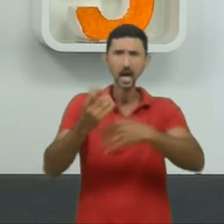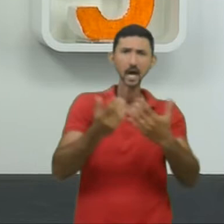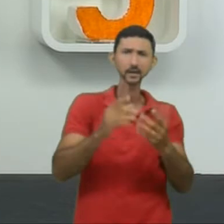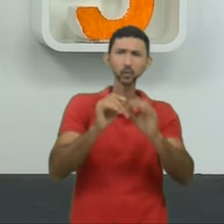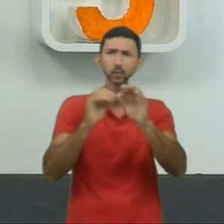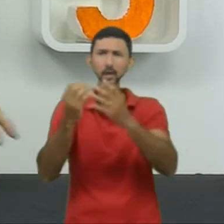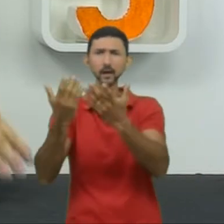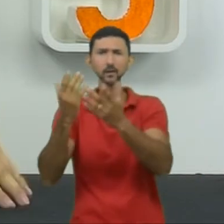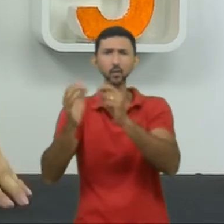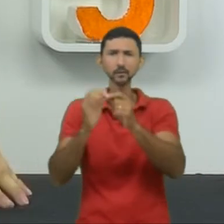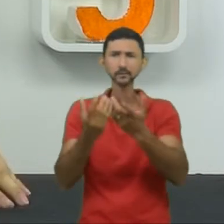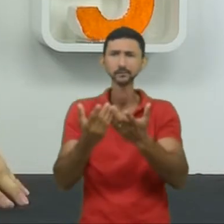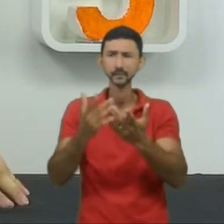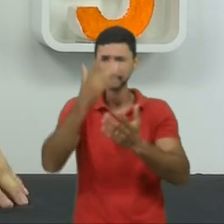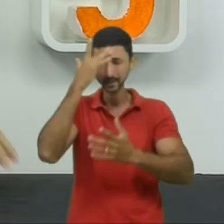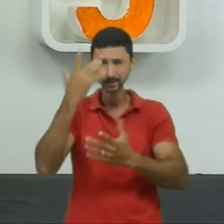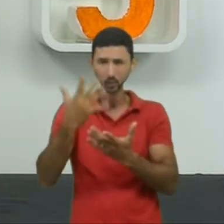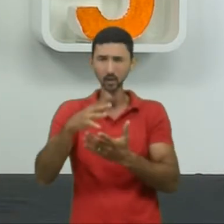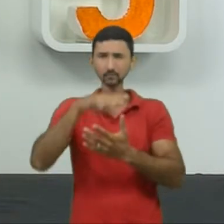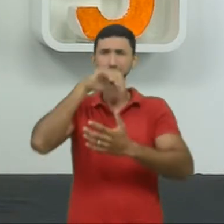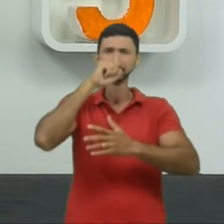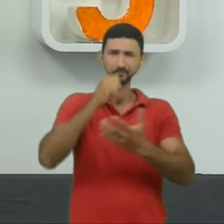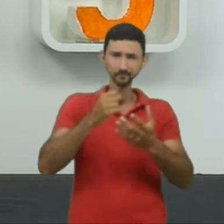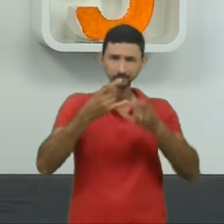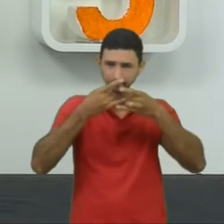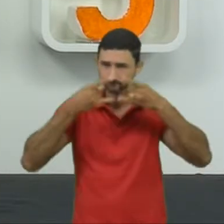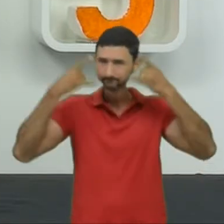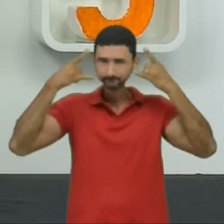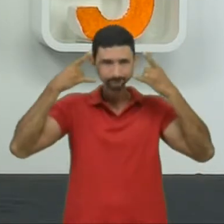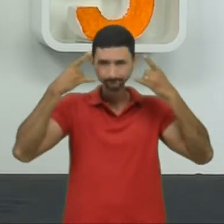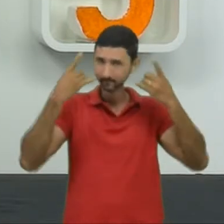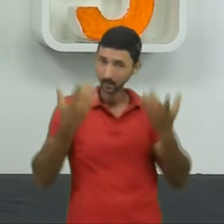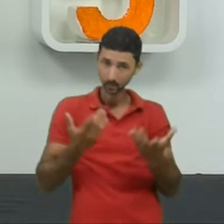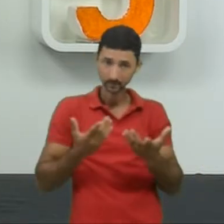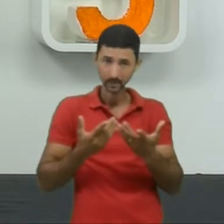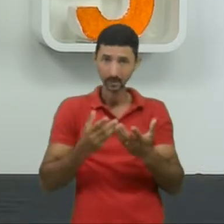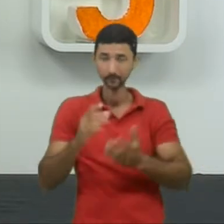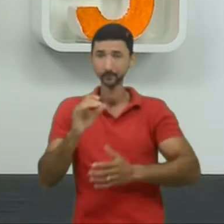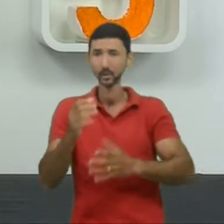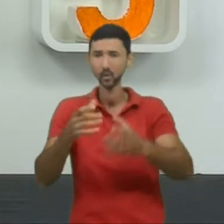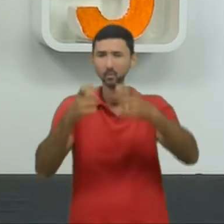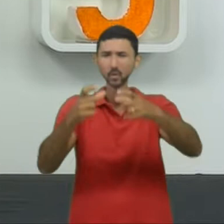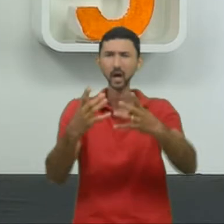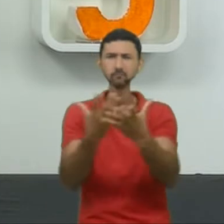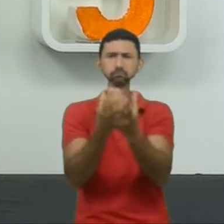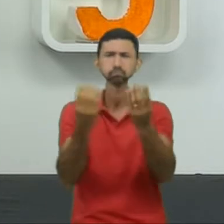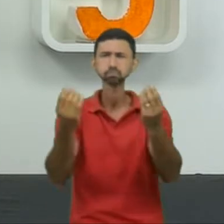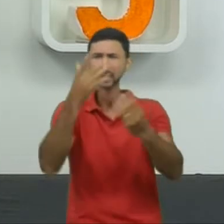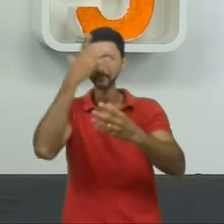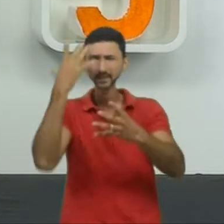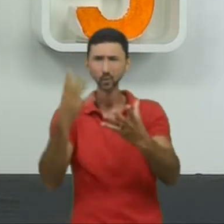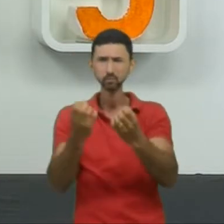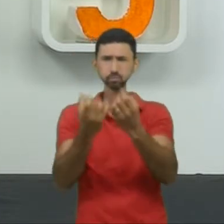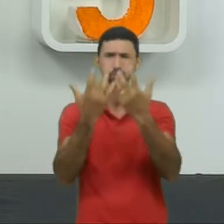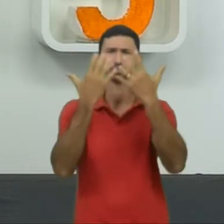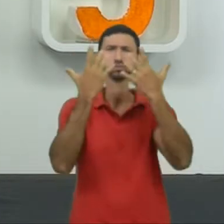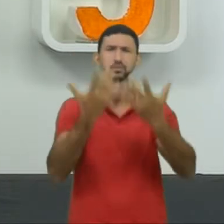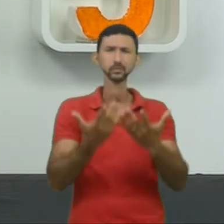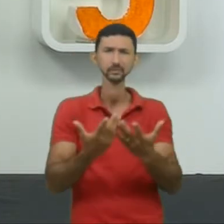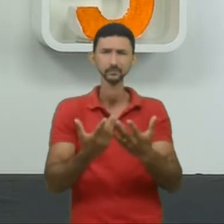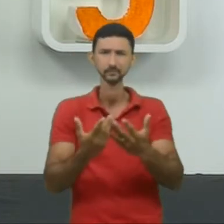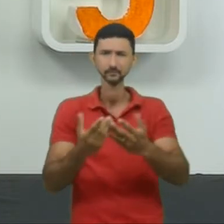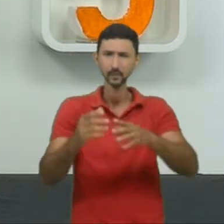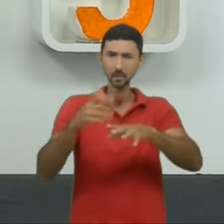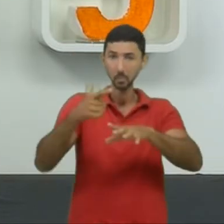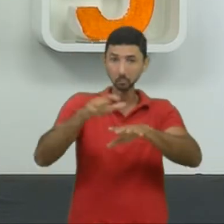probabilidade de alguém se contaminar se não usar máscara, se estiver em lugar aglomerado, se não cuidar da